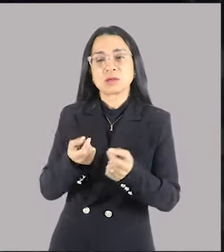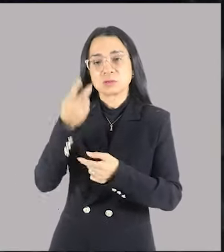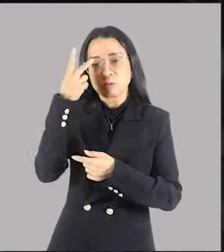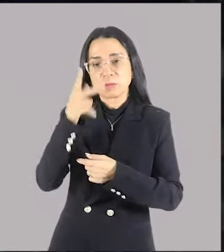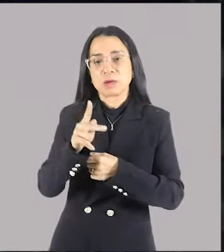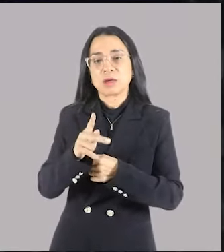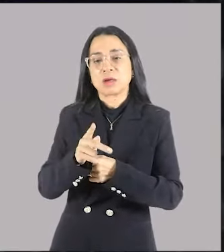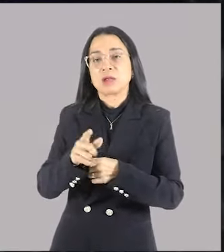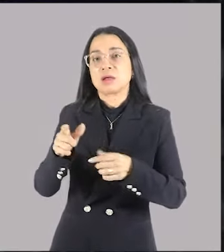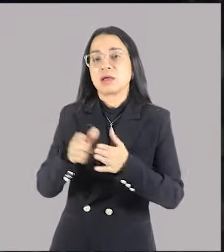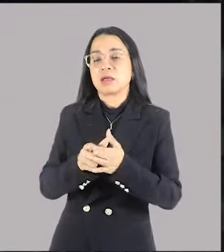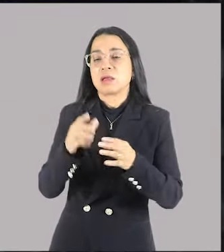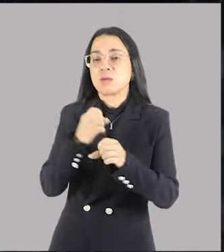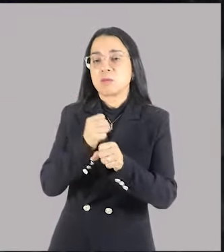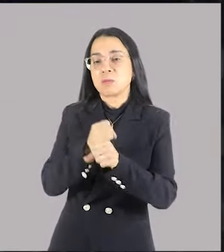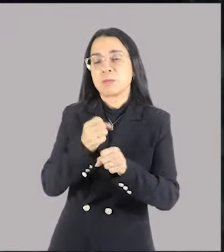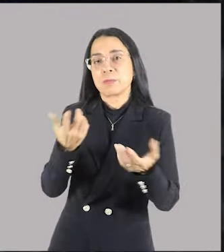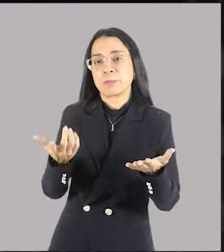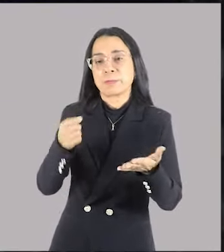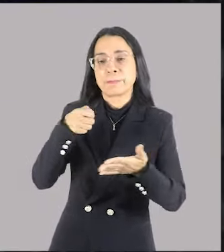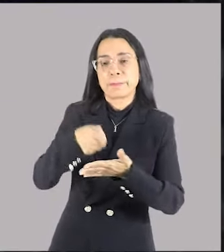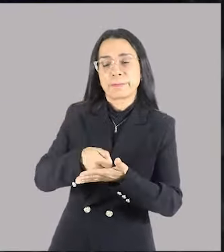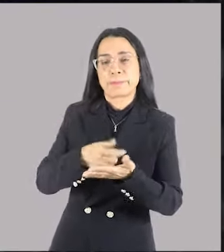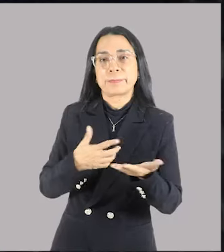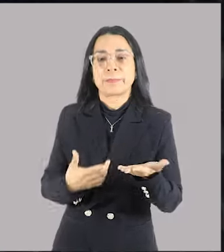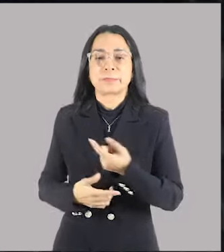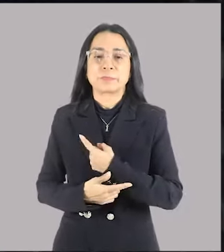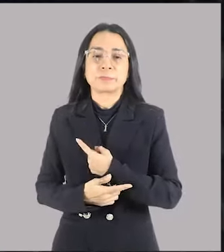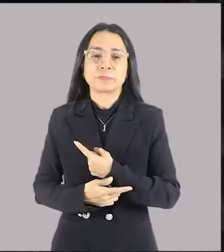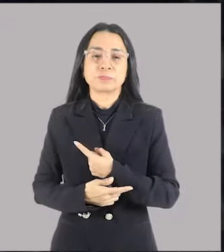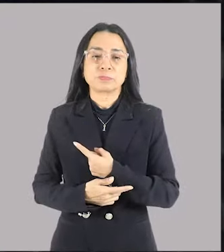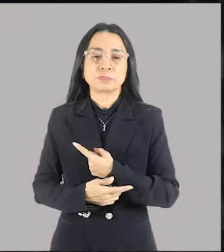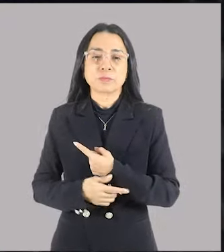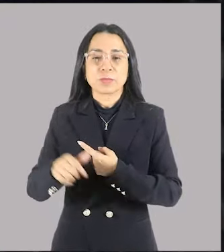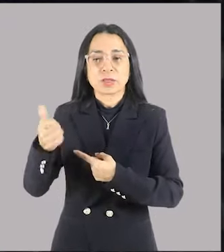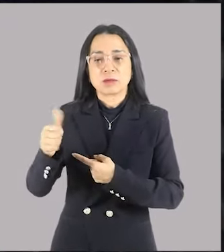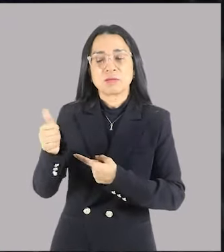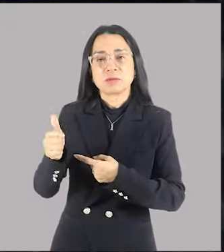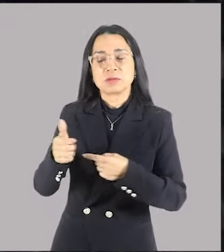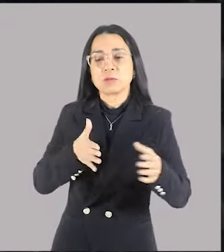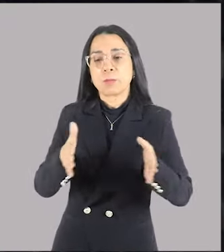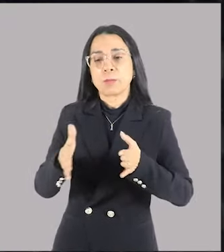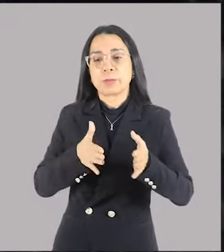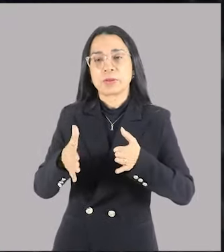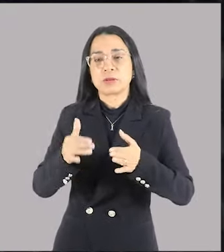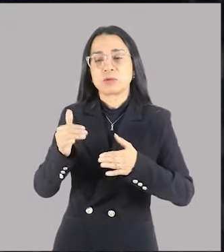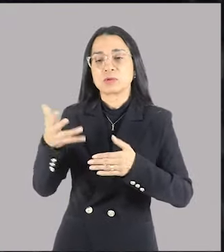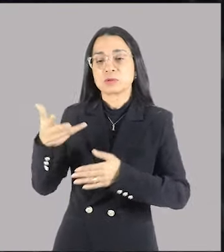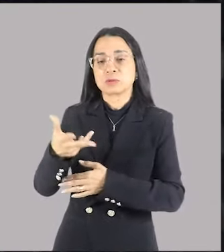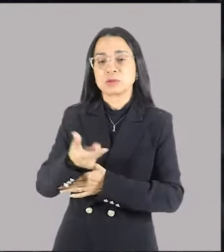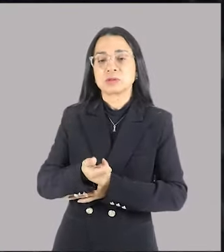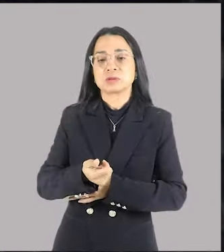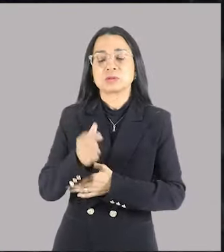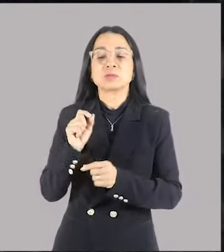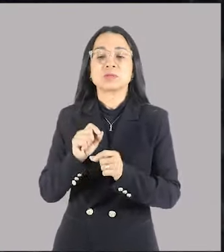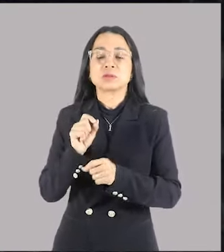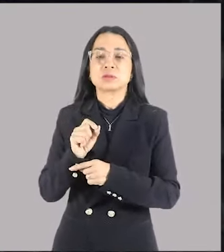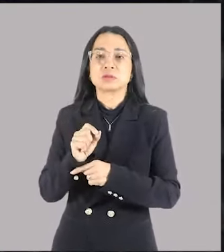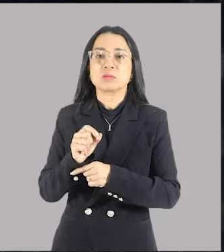para folha de pagamento avaliação periódica de desempenho ela serve justamente para que essa exoneração possa ocorrer